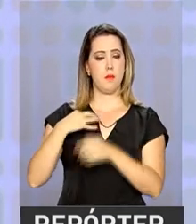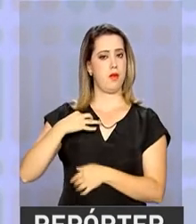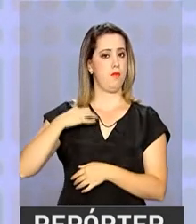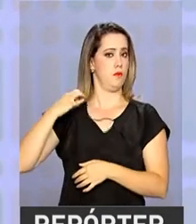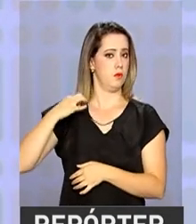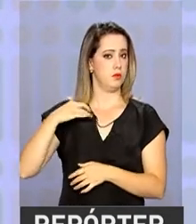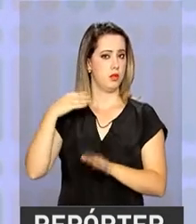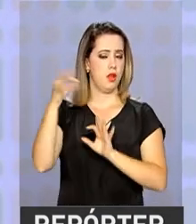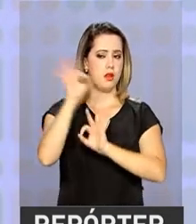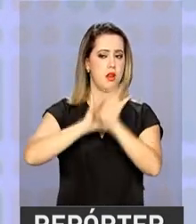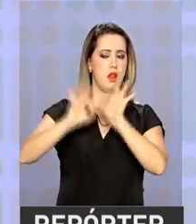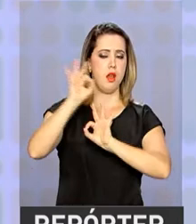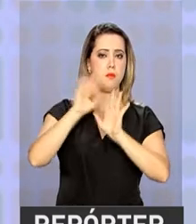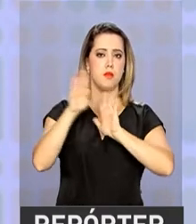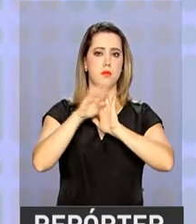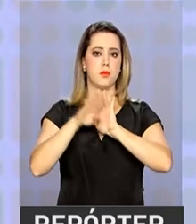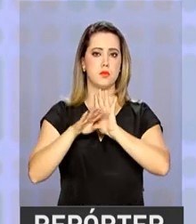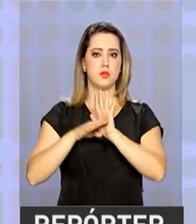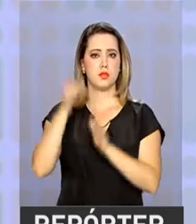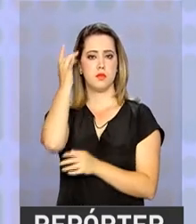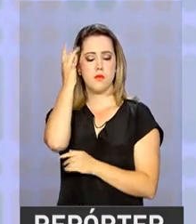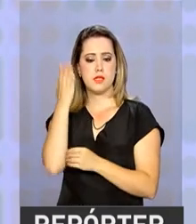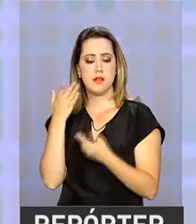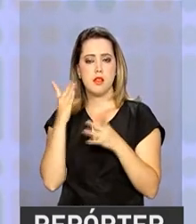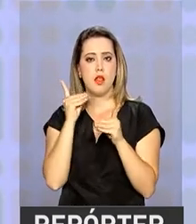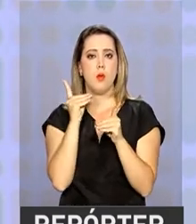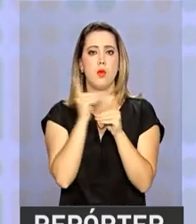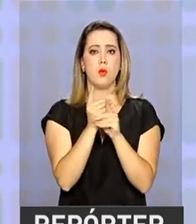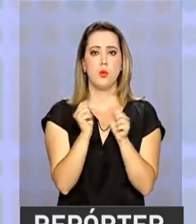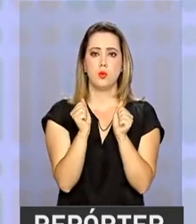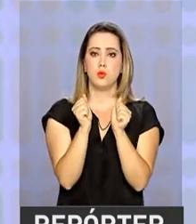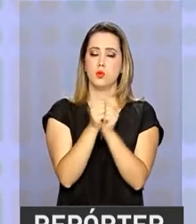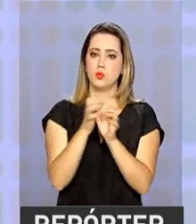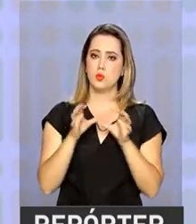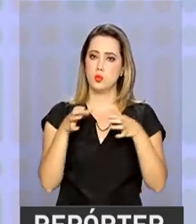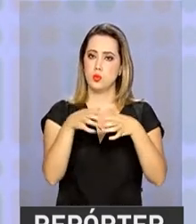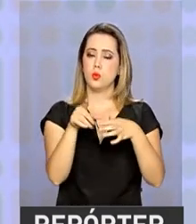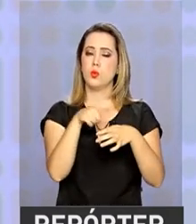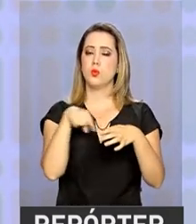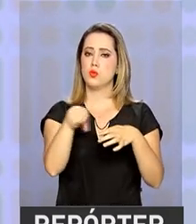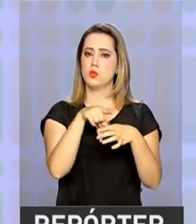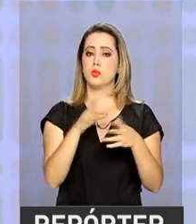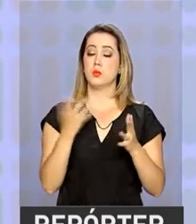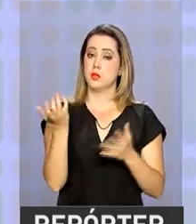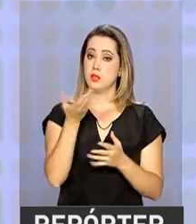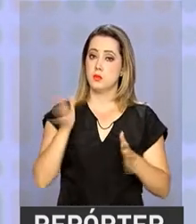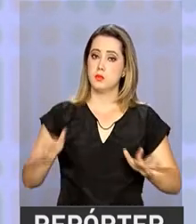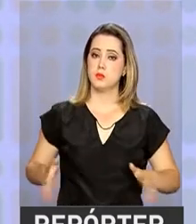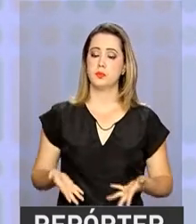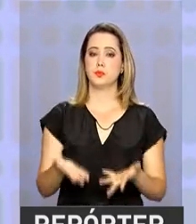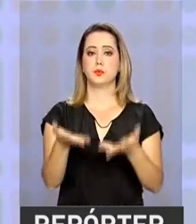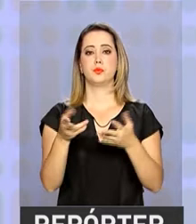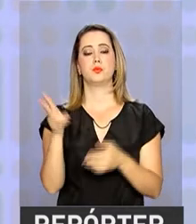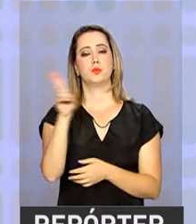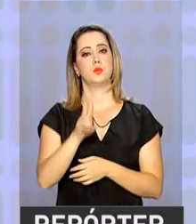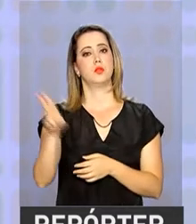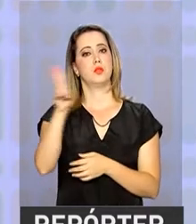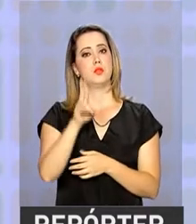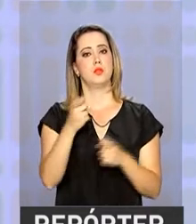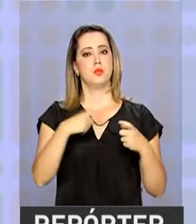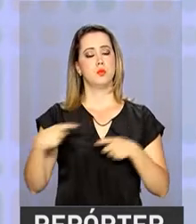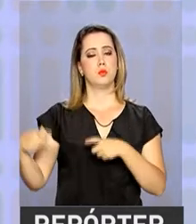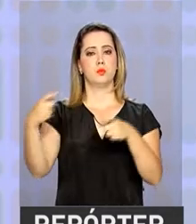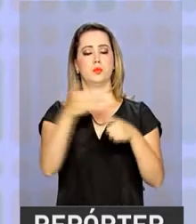projetos e facilitar o encontro dos voluntários com as iniciativas. Queremos estimular a utilização de